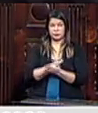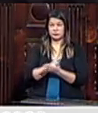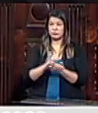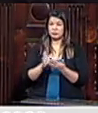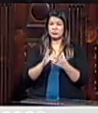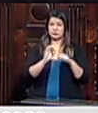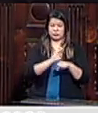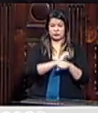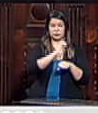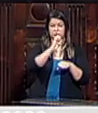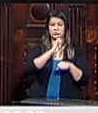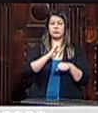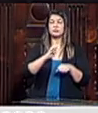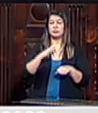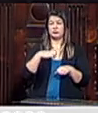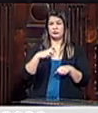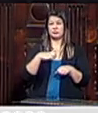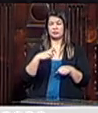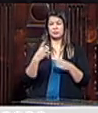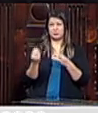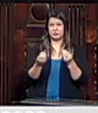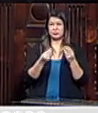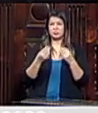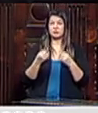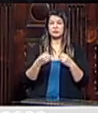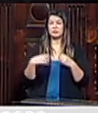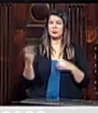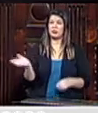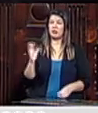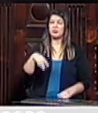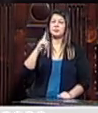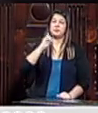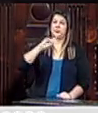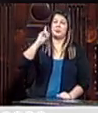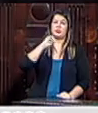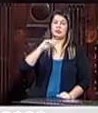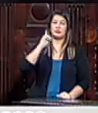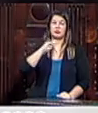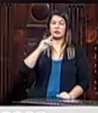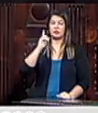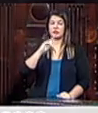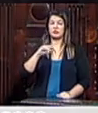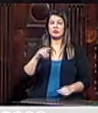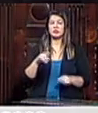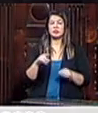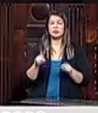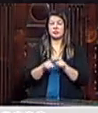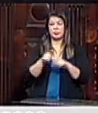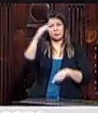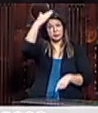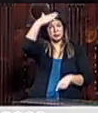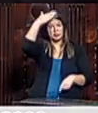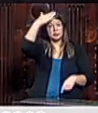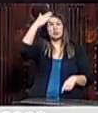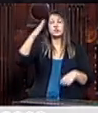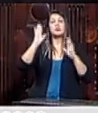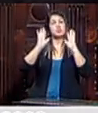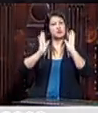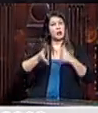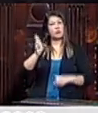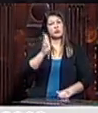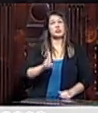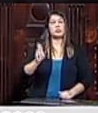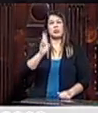como a gente colocou nas justificativas, tais como Minas Gerais e Paraná, já utilizam com